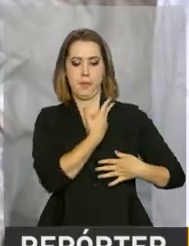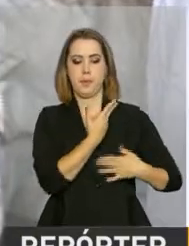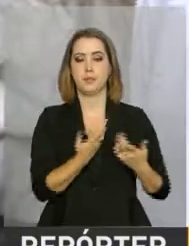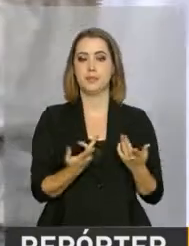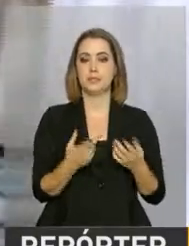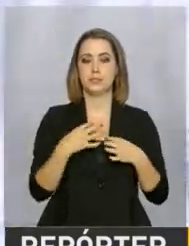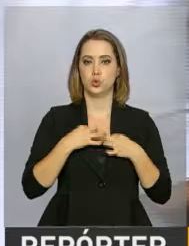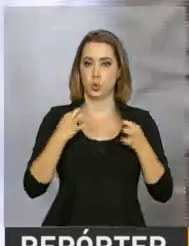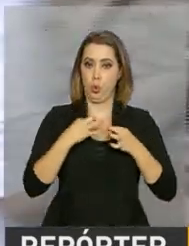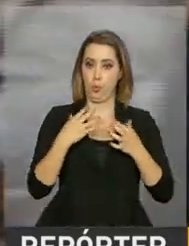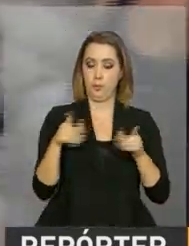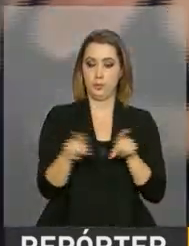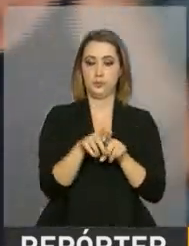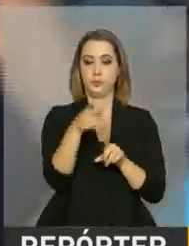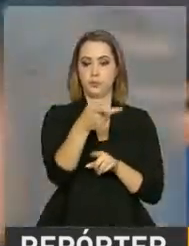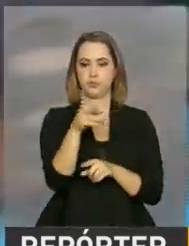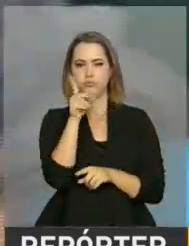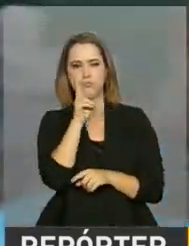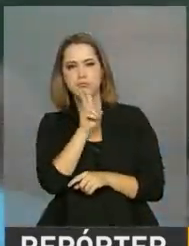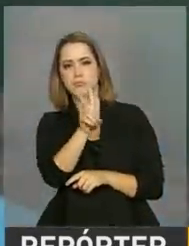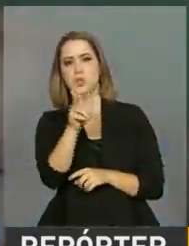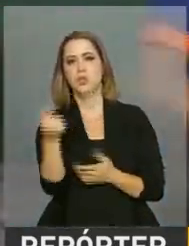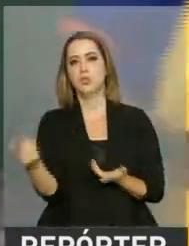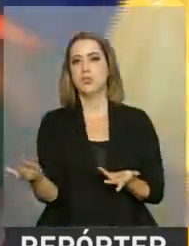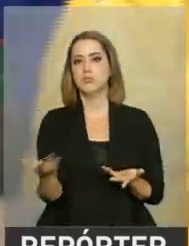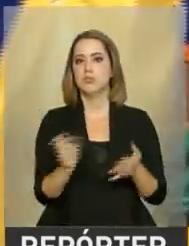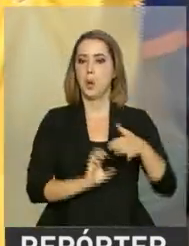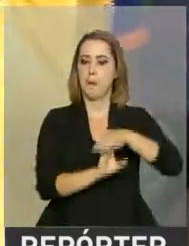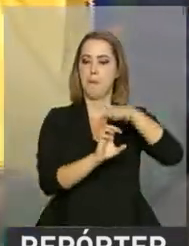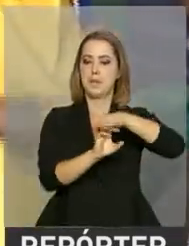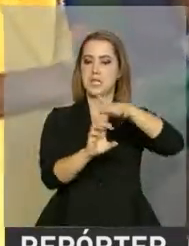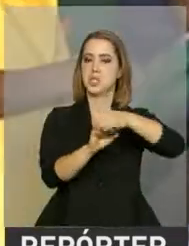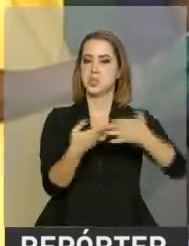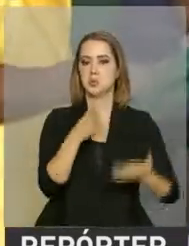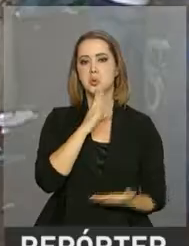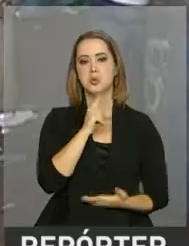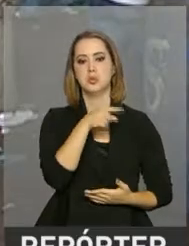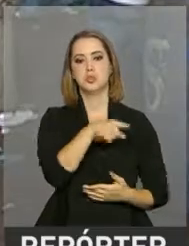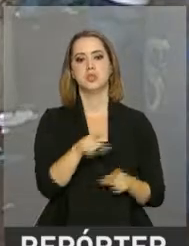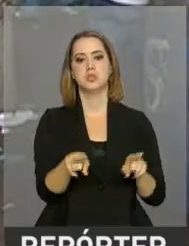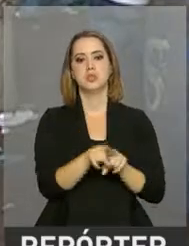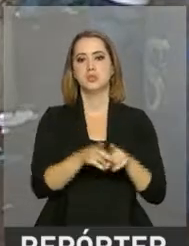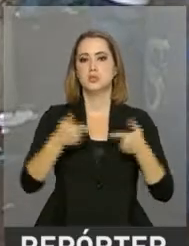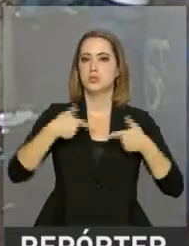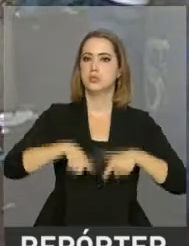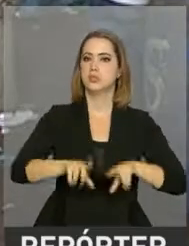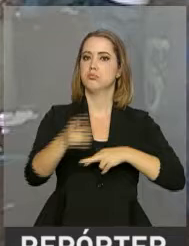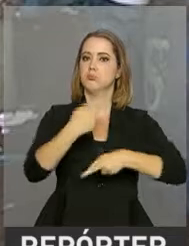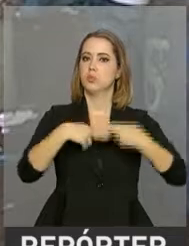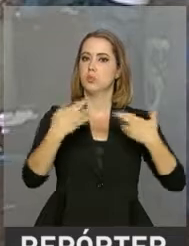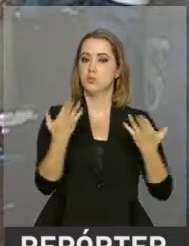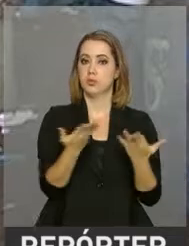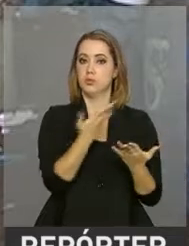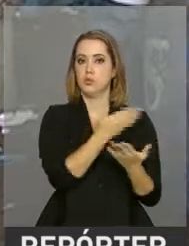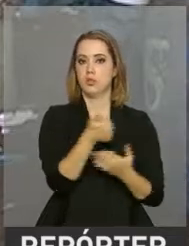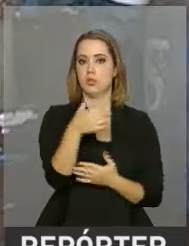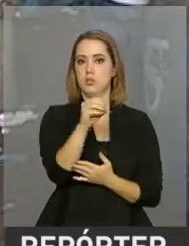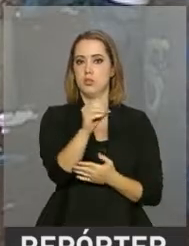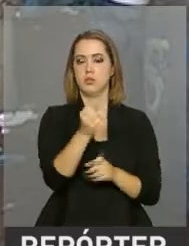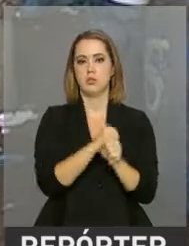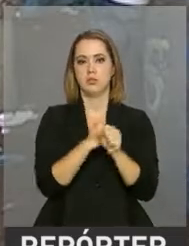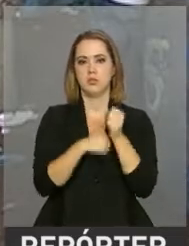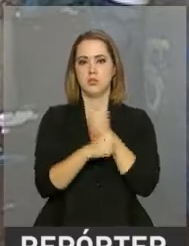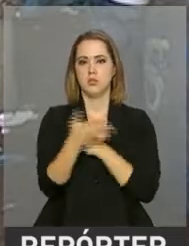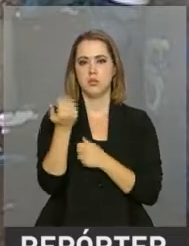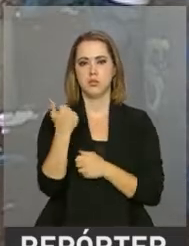o faro para o negócio que a transformou empreendedora reconhecida e até premiada há 10 anos ela criou a cooperativa